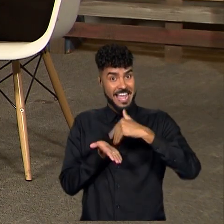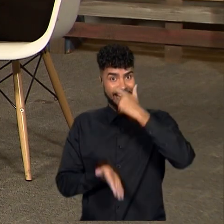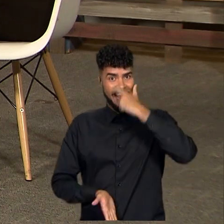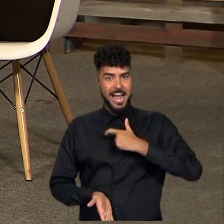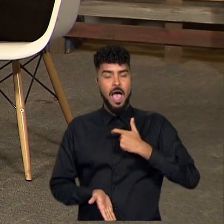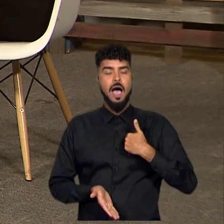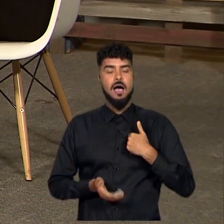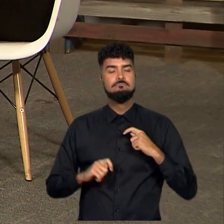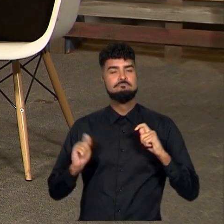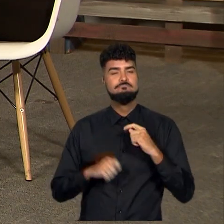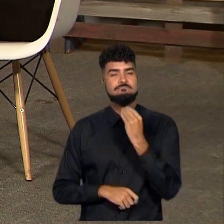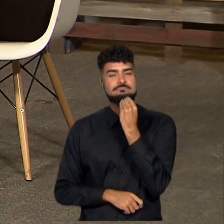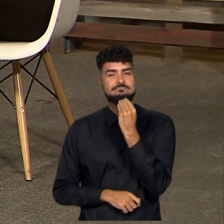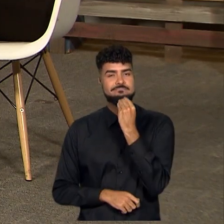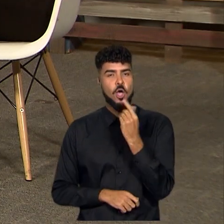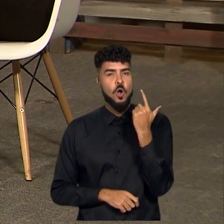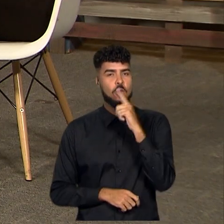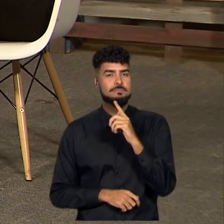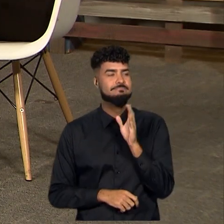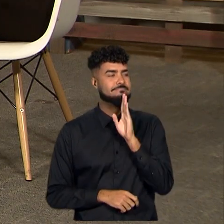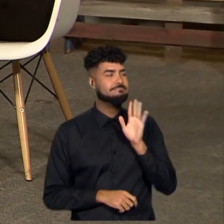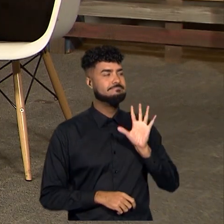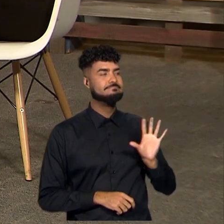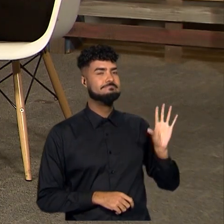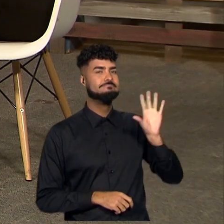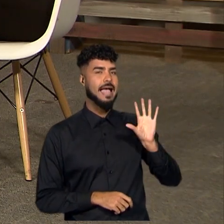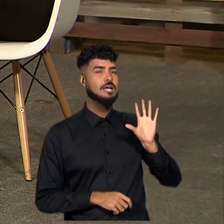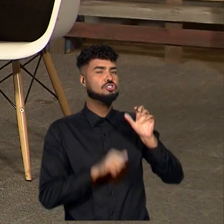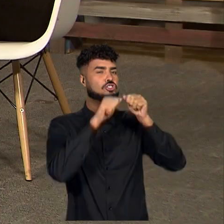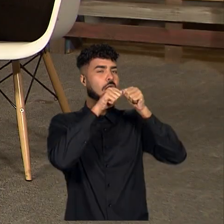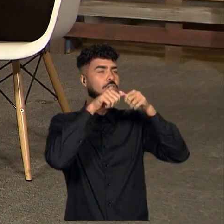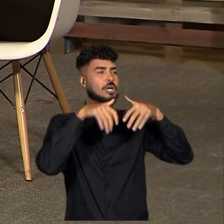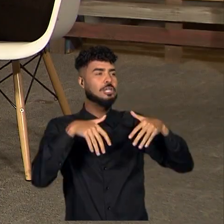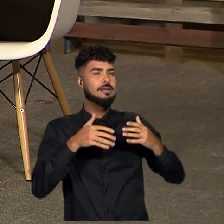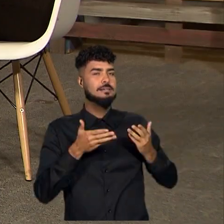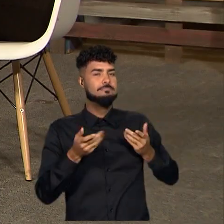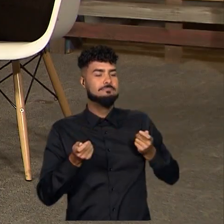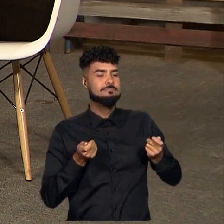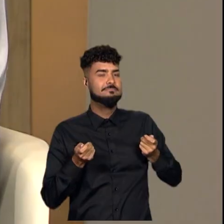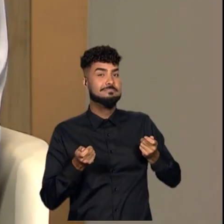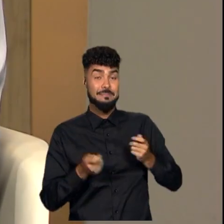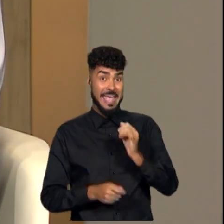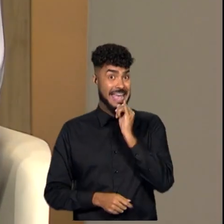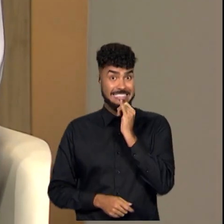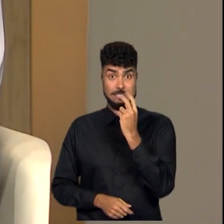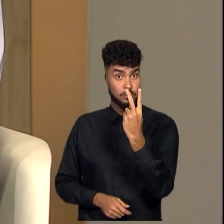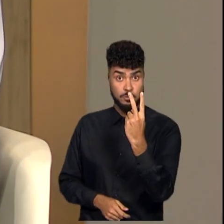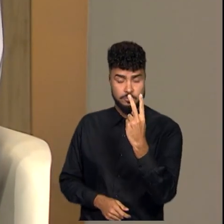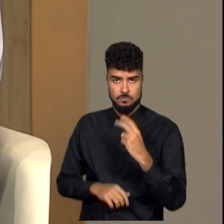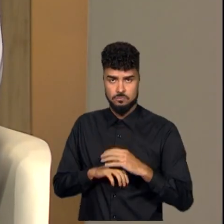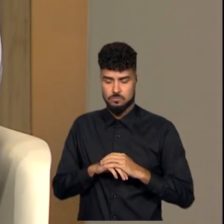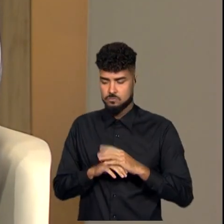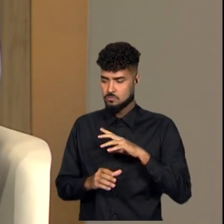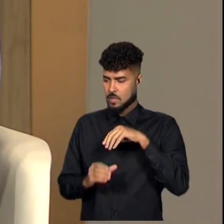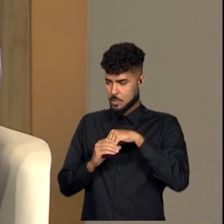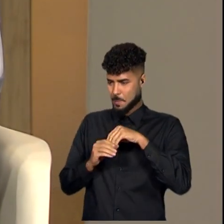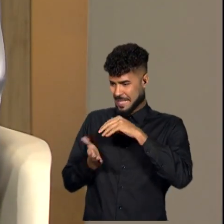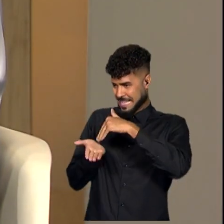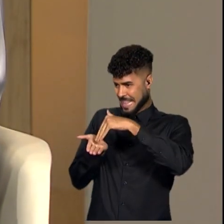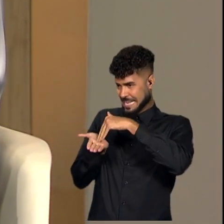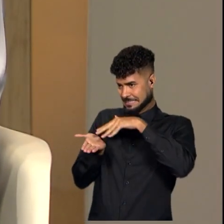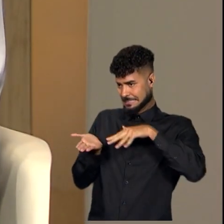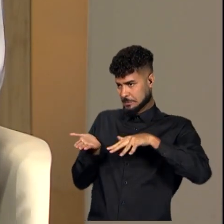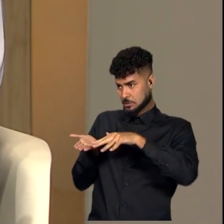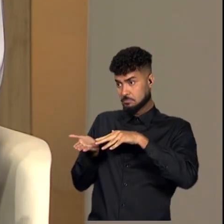dá a oportunidade de melhor articulação nesse processo. Eu vou te dar 2 exemplos. Dentro da secretaria, nós temos